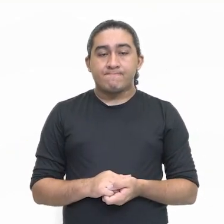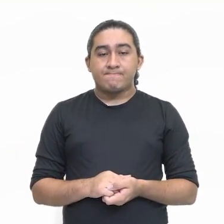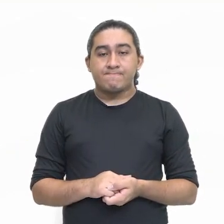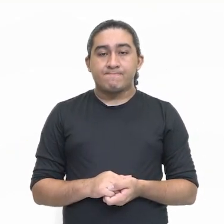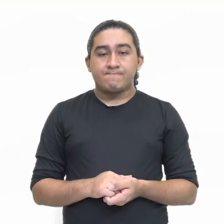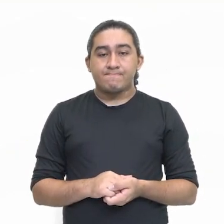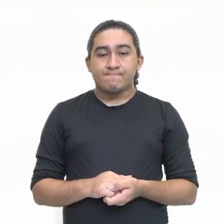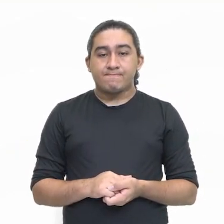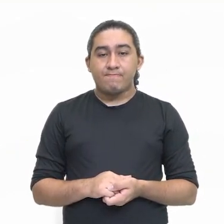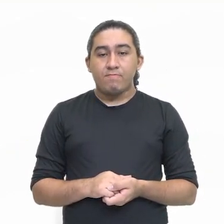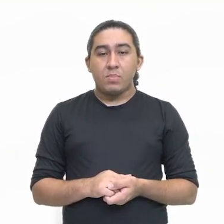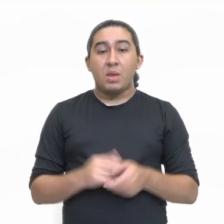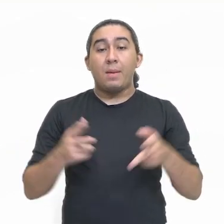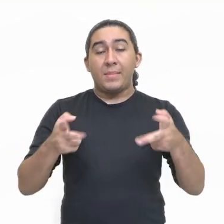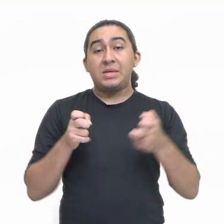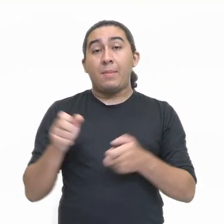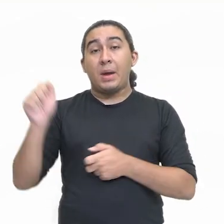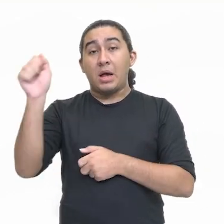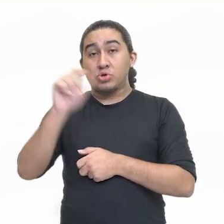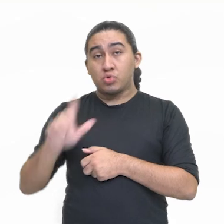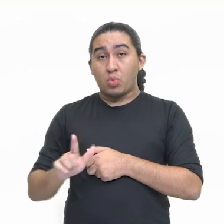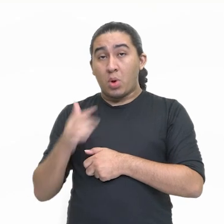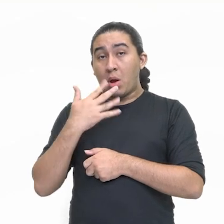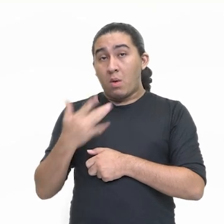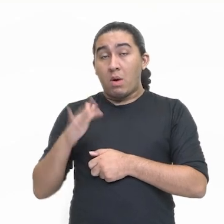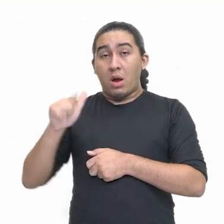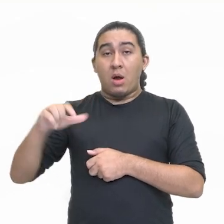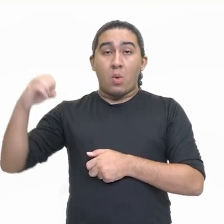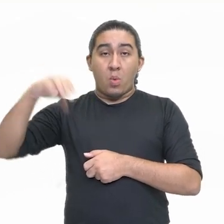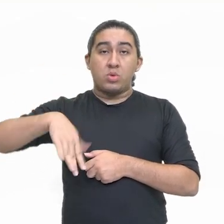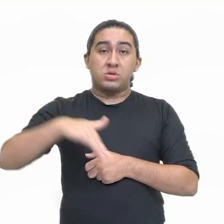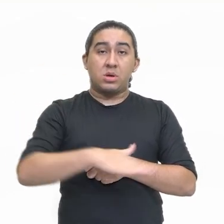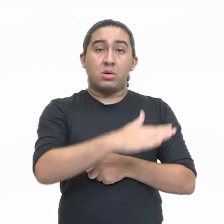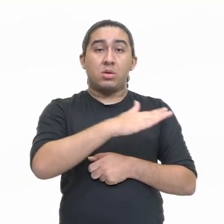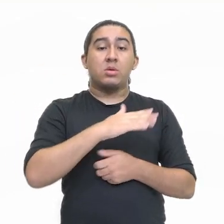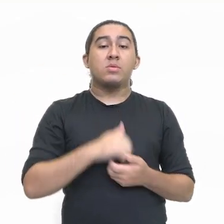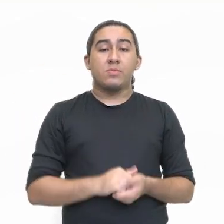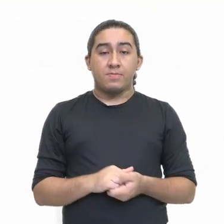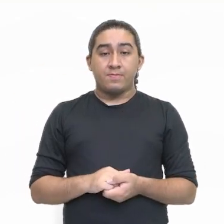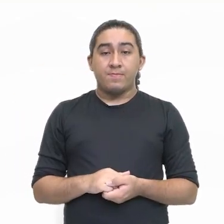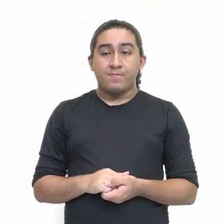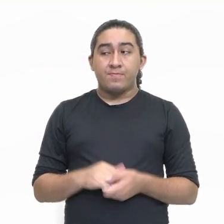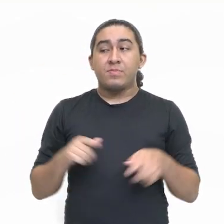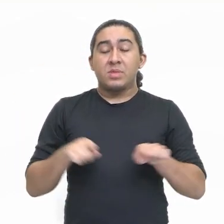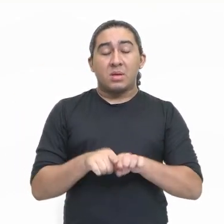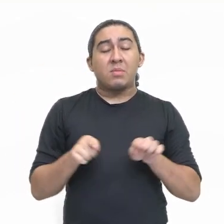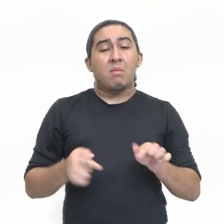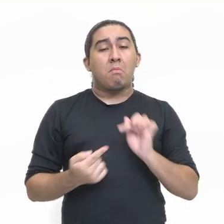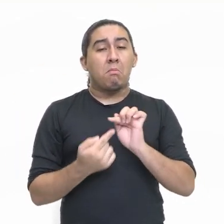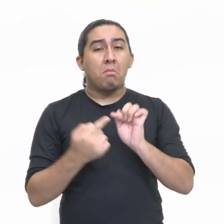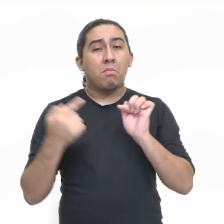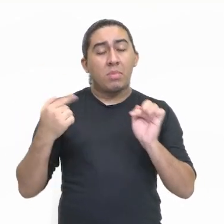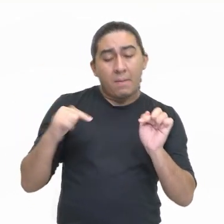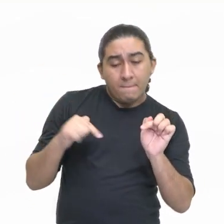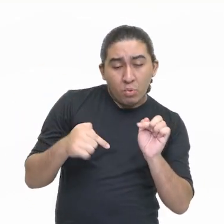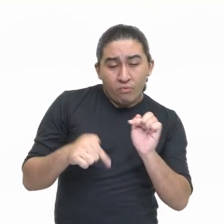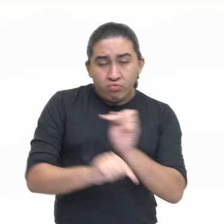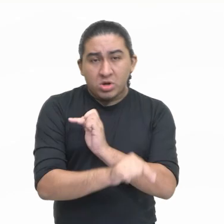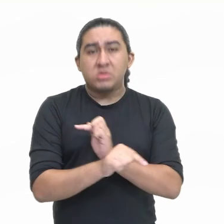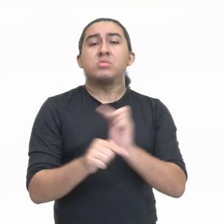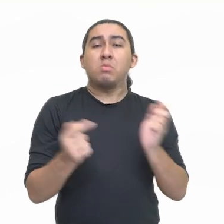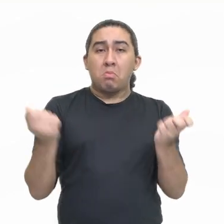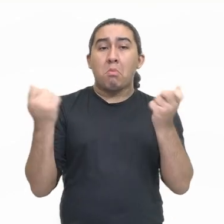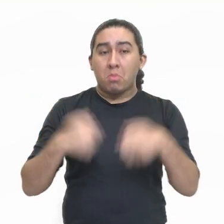estão vendo essa parte em azul são os grandes oceanos Né desde a profundeza ali o mais